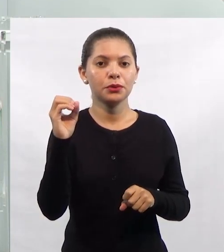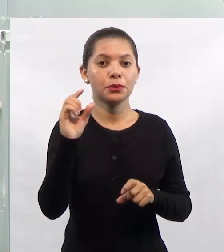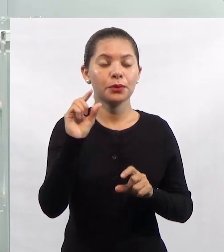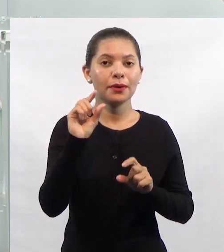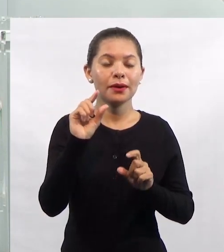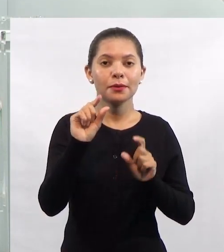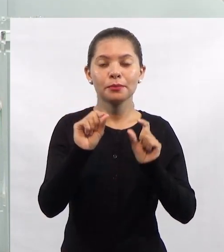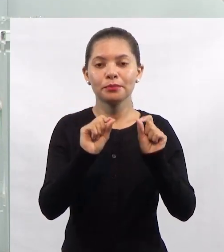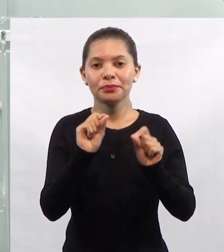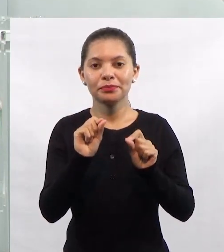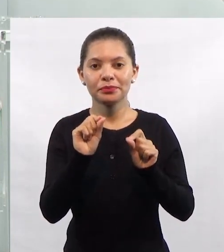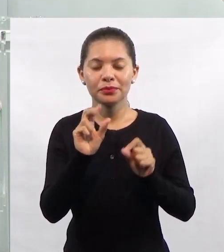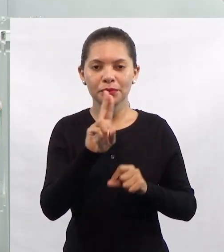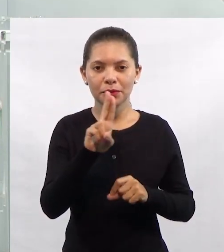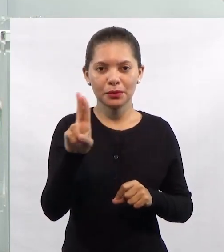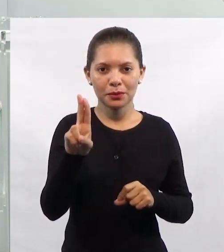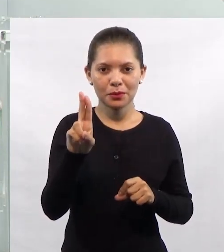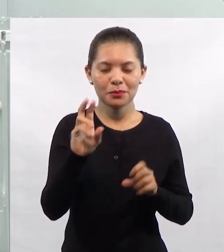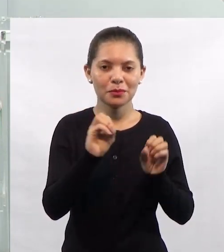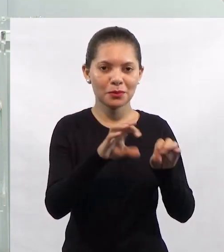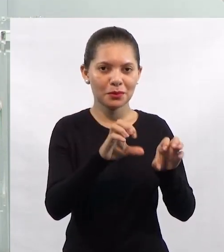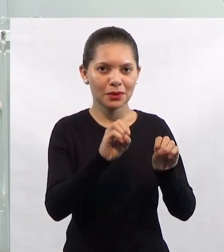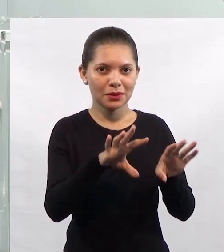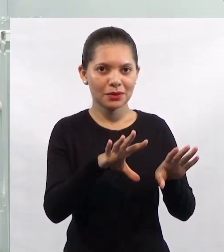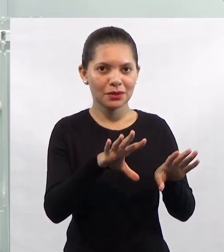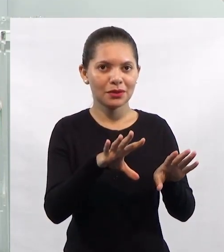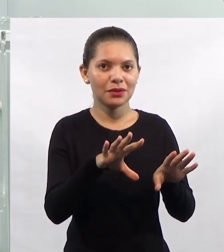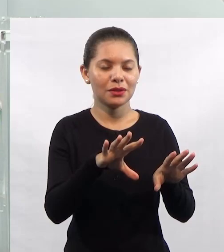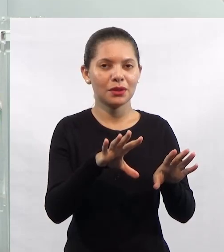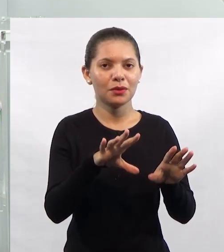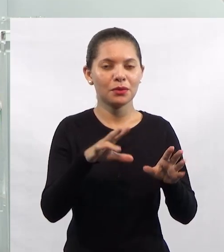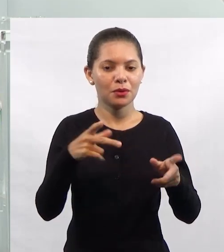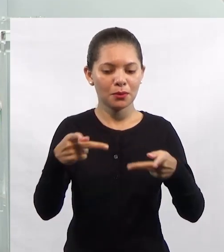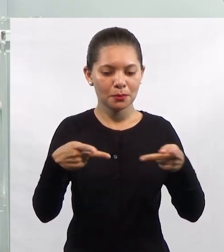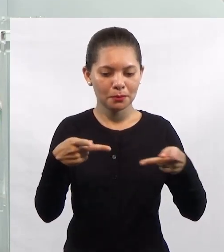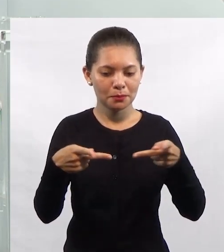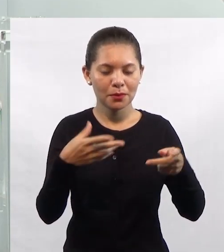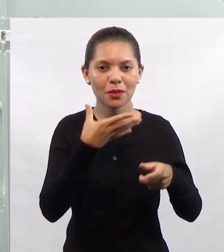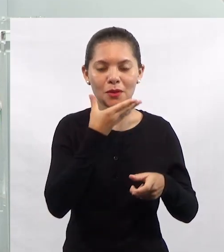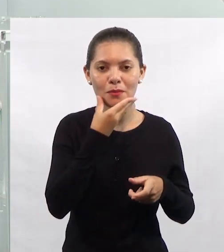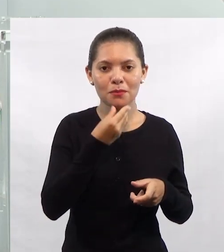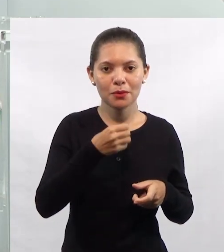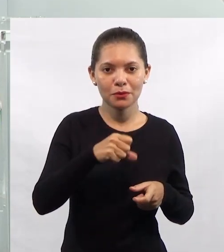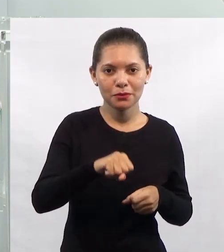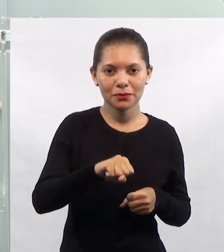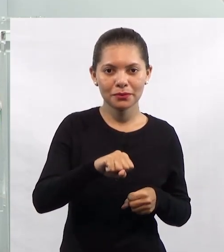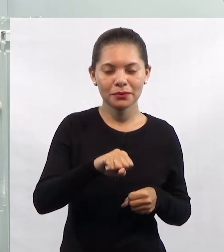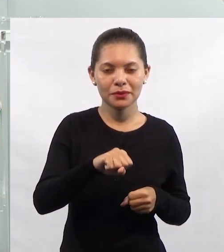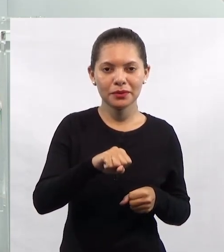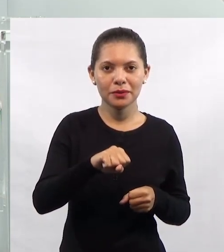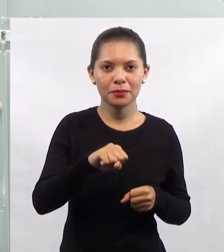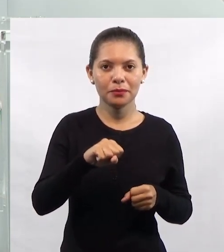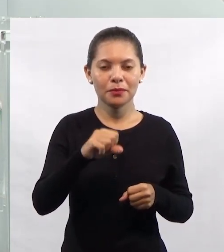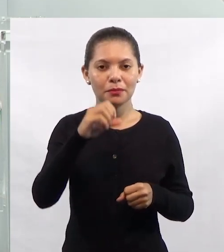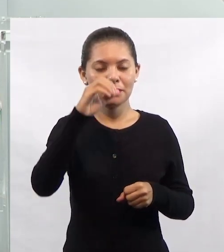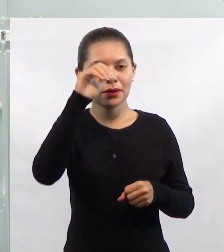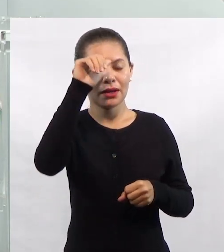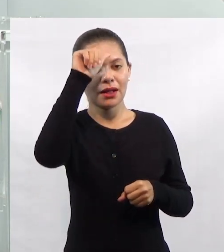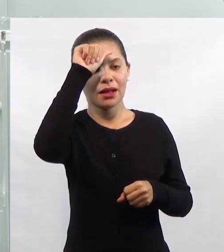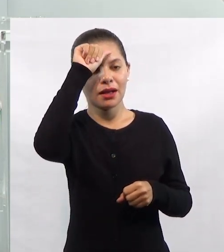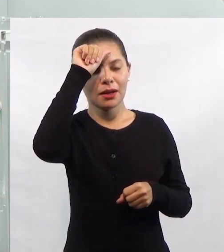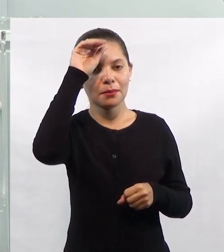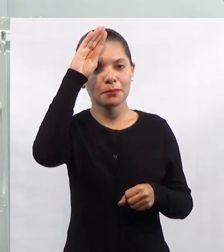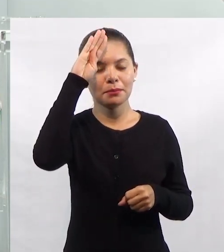os que foram chamados aí de Educação de Jovens e Adultos com o projeto do Paulo Freire, que foi, inclusive,